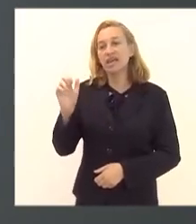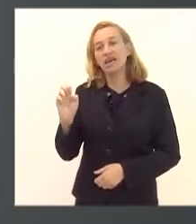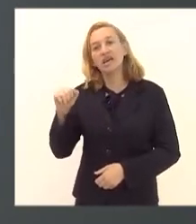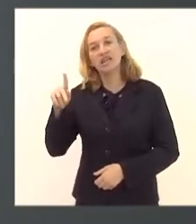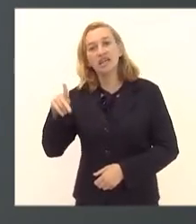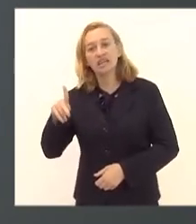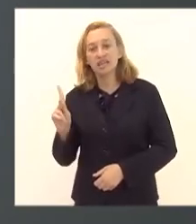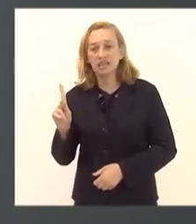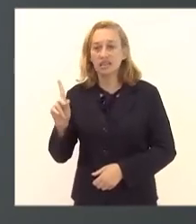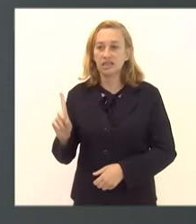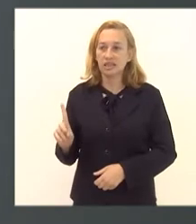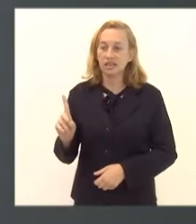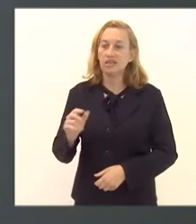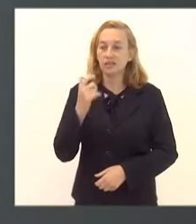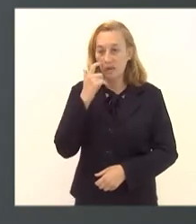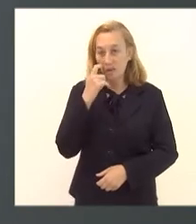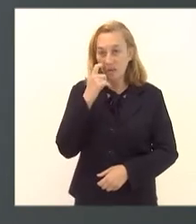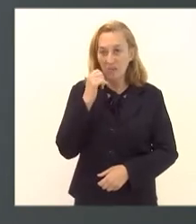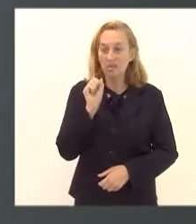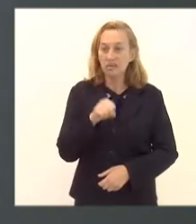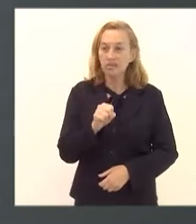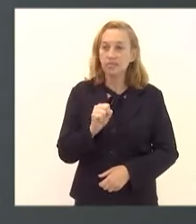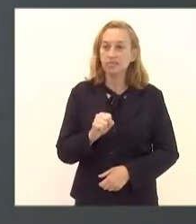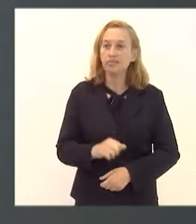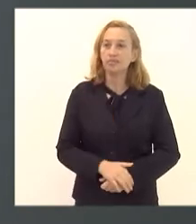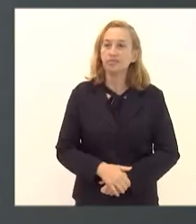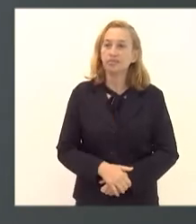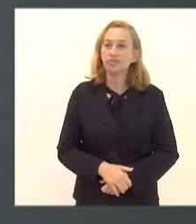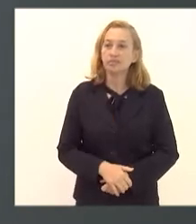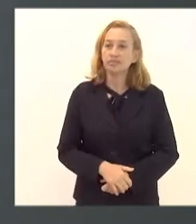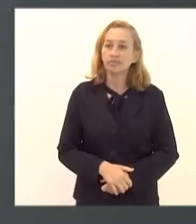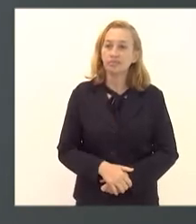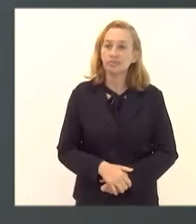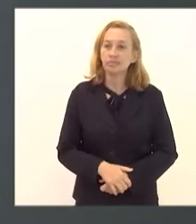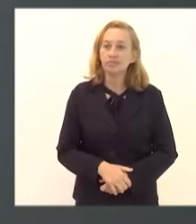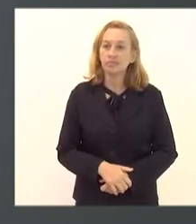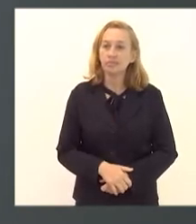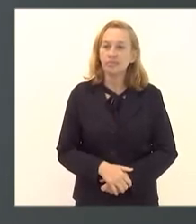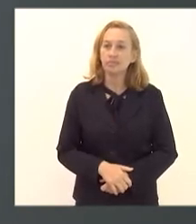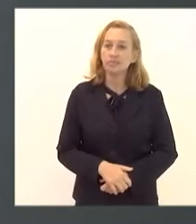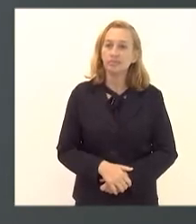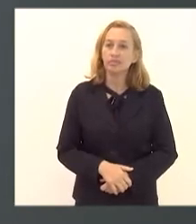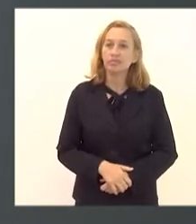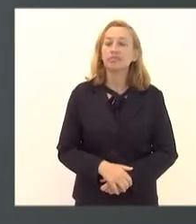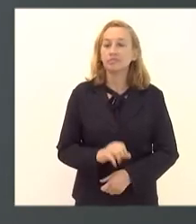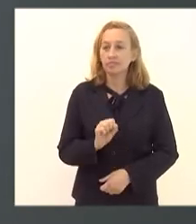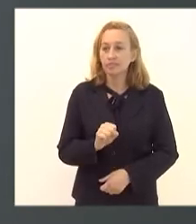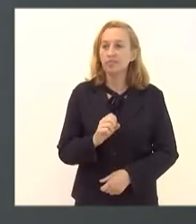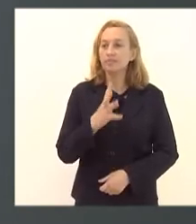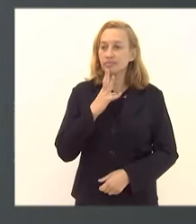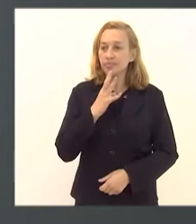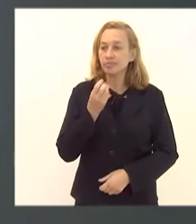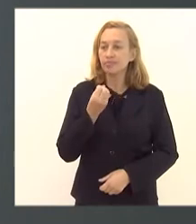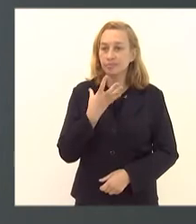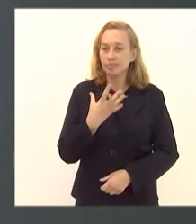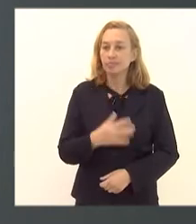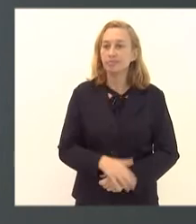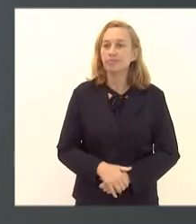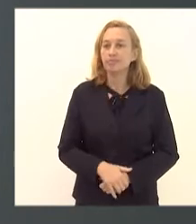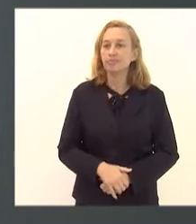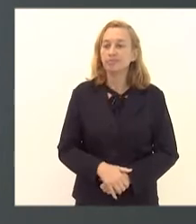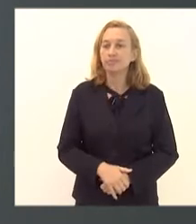como referência. Sim, sim. A Kennedy. Isso, é uma boa a referência. A Kennedy, né? De Rio Petrópolis eu conheço muito bem, né? Aí desce